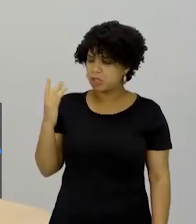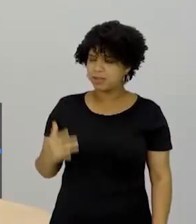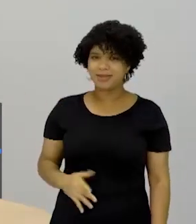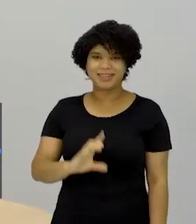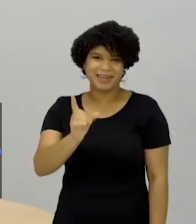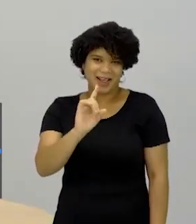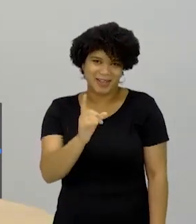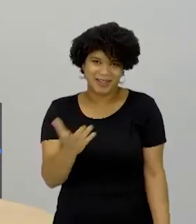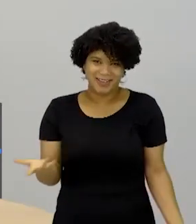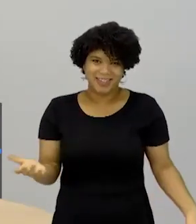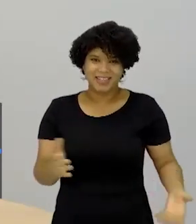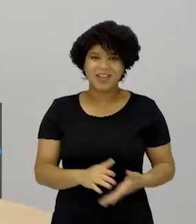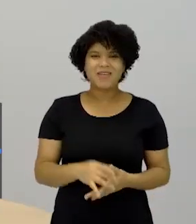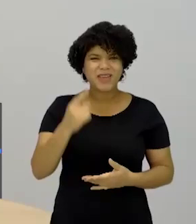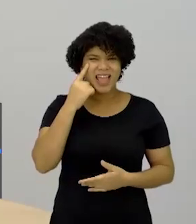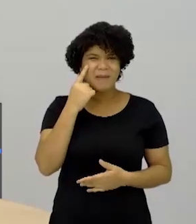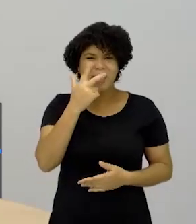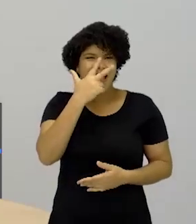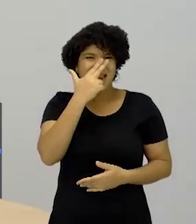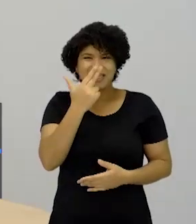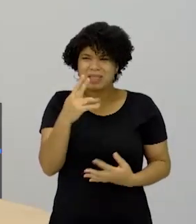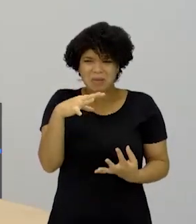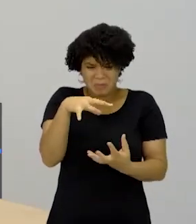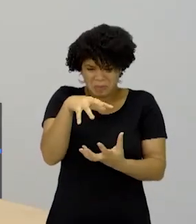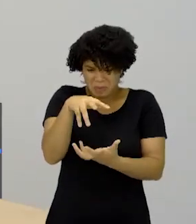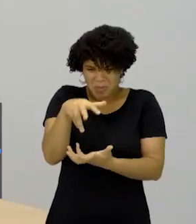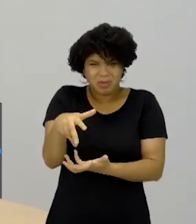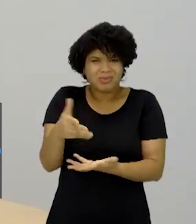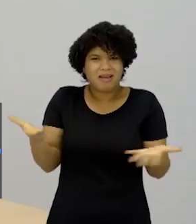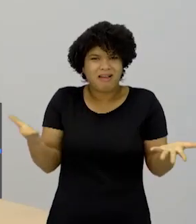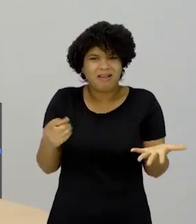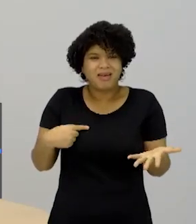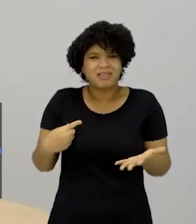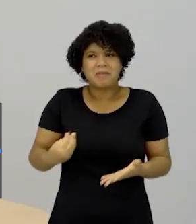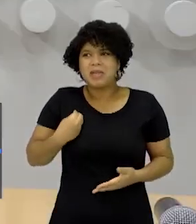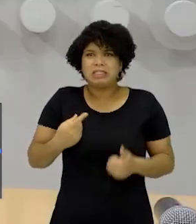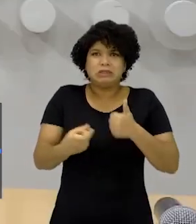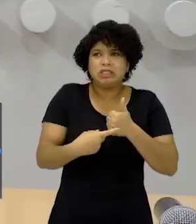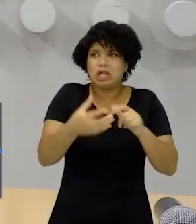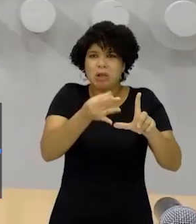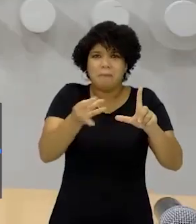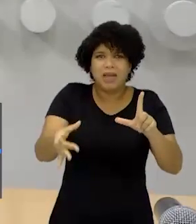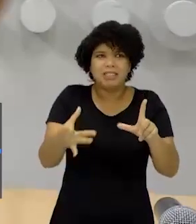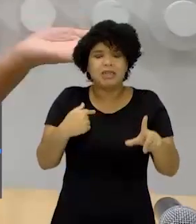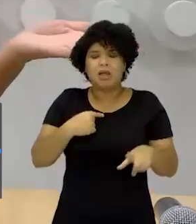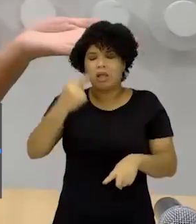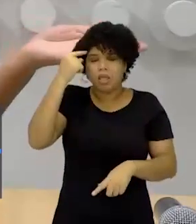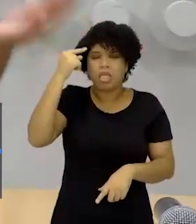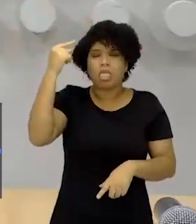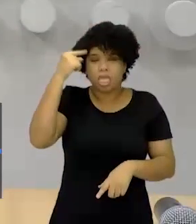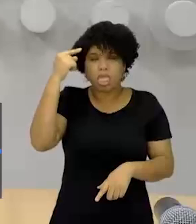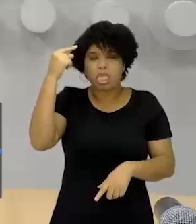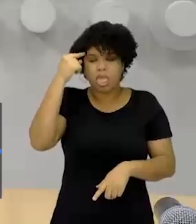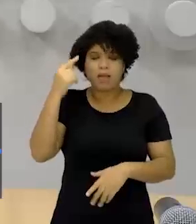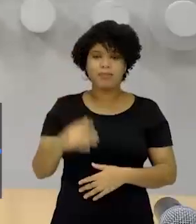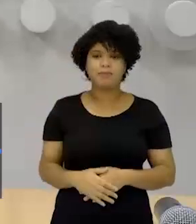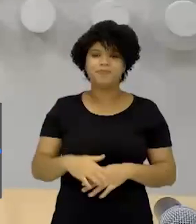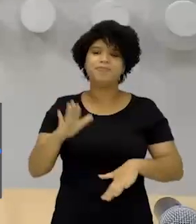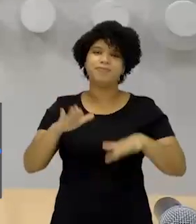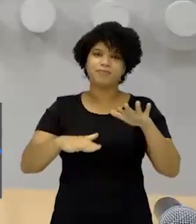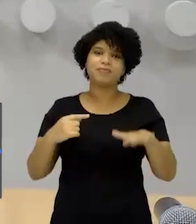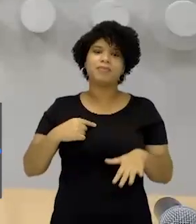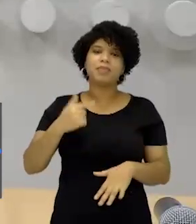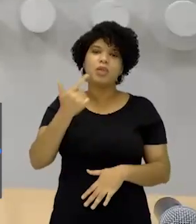compartilhar, ou seja, você é importante. Olha que mundo vazio. Pois é. Às vezes a gente acaba, claro, nós somos humanos e a gente acaba escorregando,